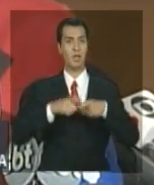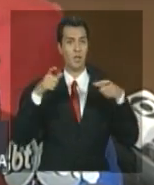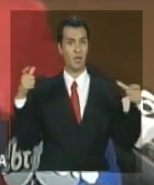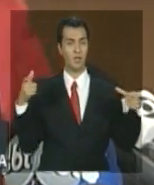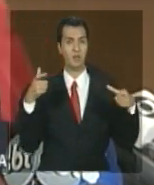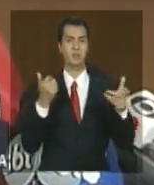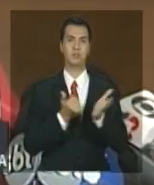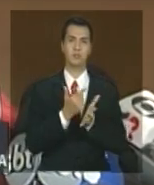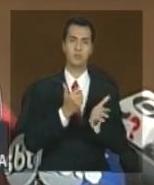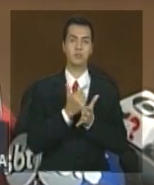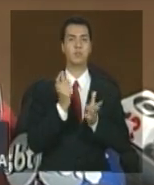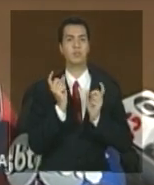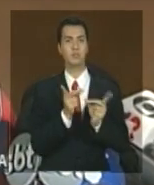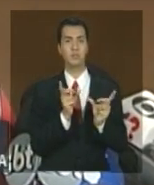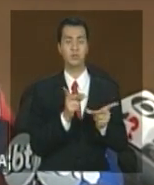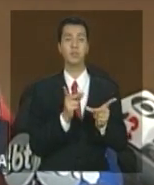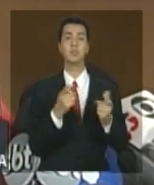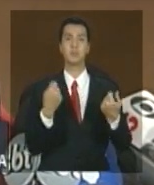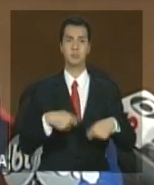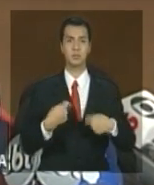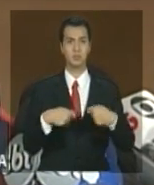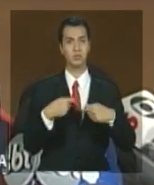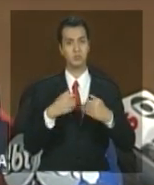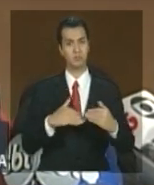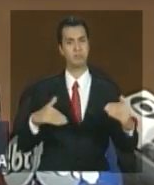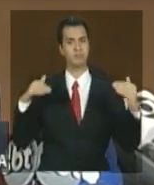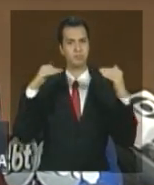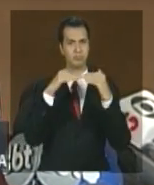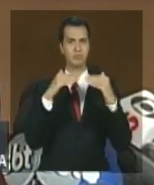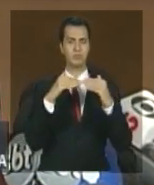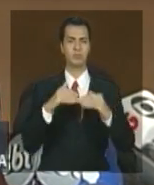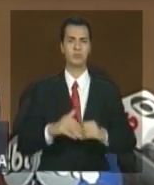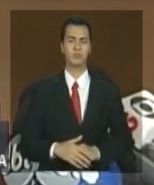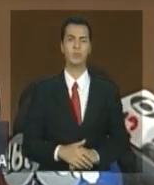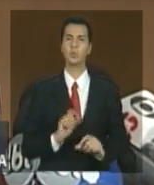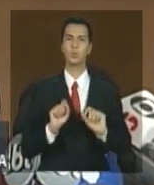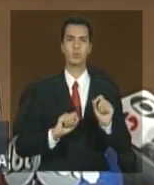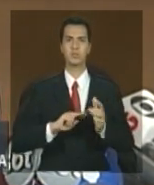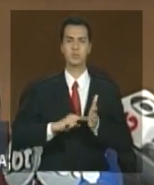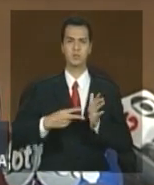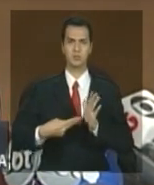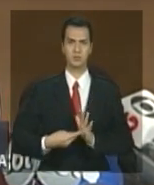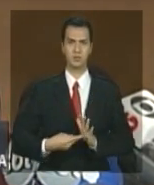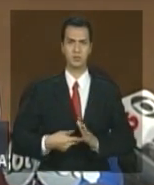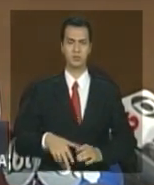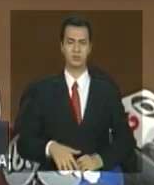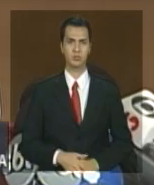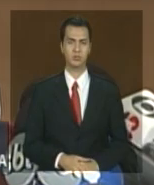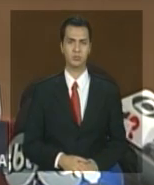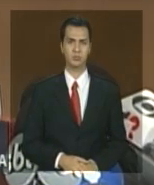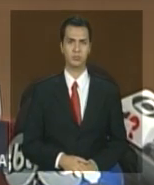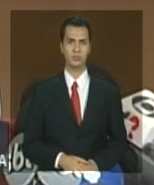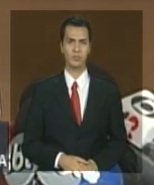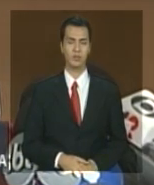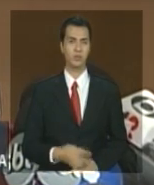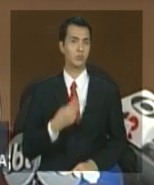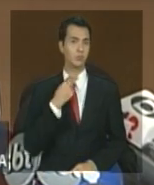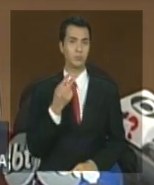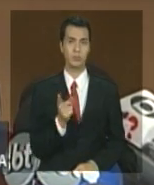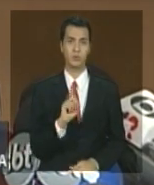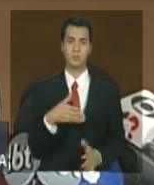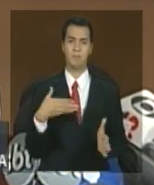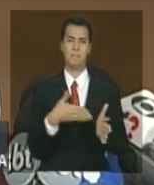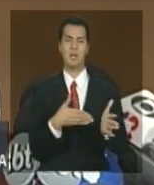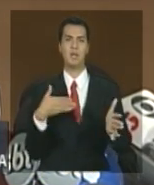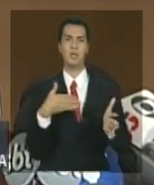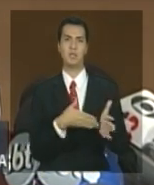se elimine assimetrias. O que significa isso? Significa que não se pode colocar barreiras,